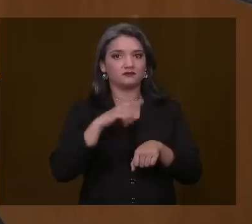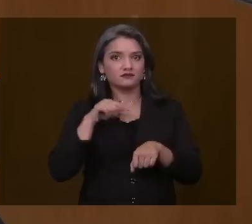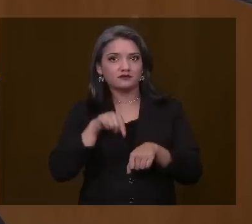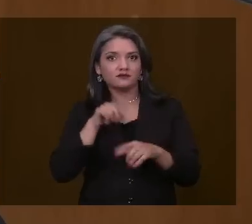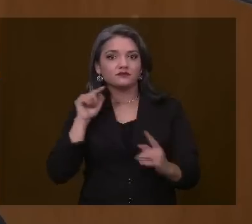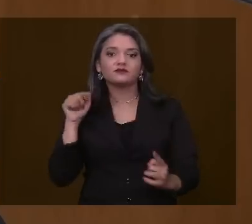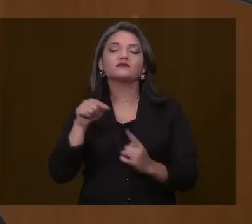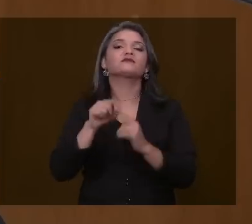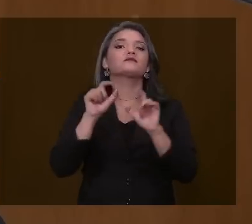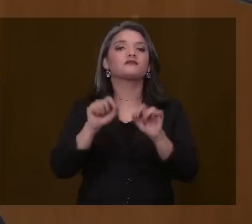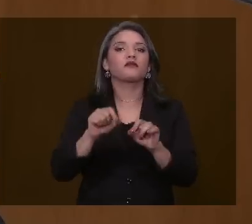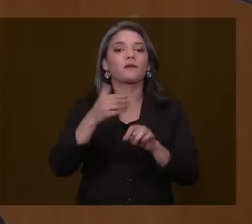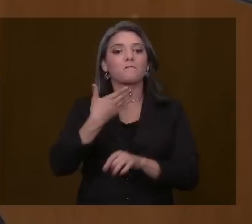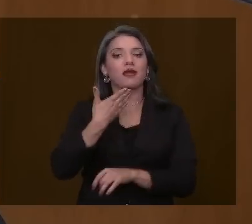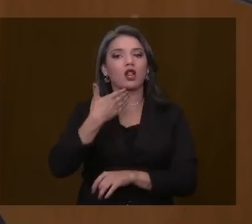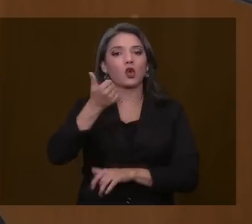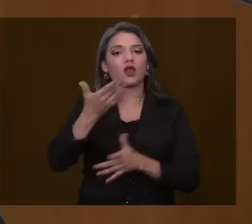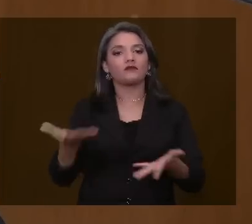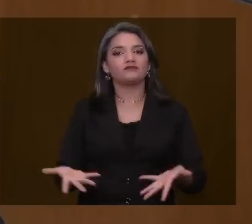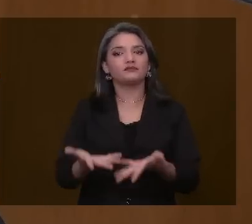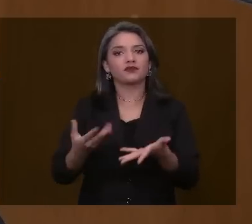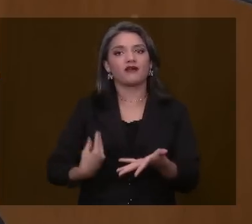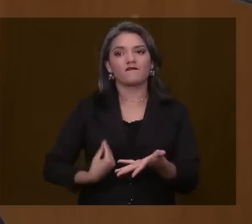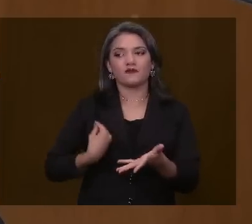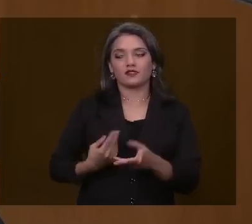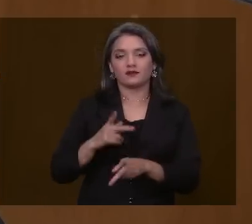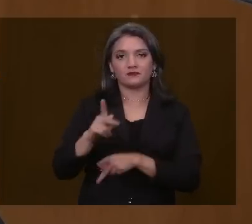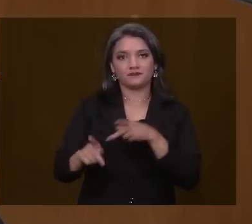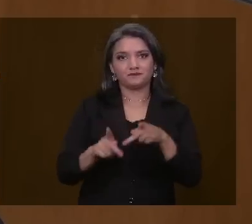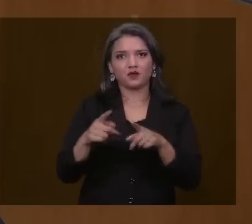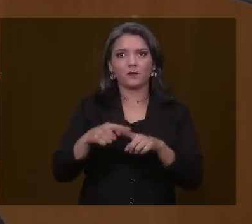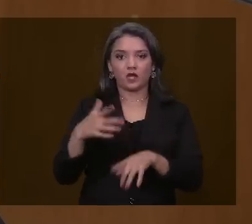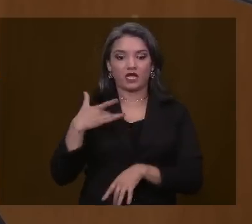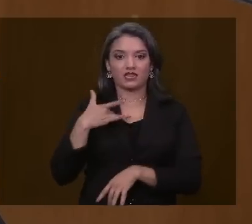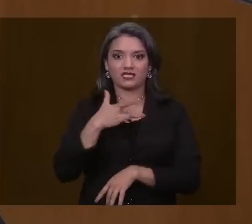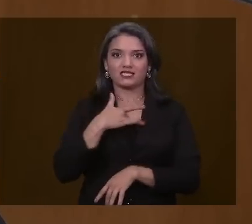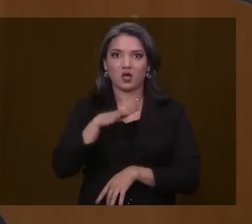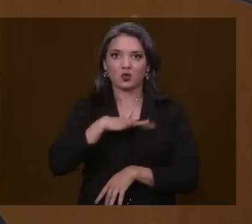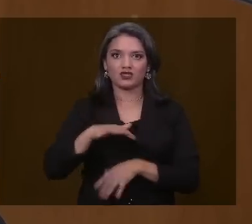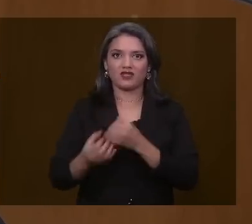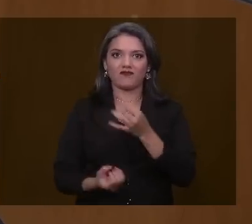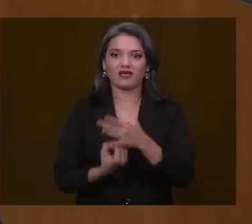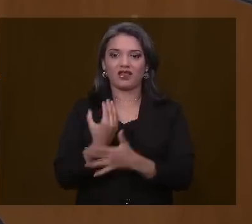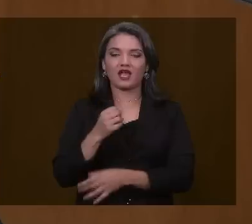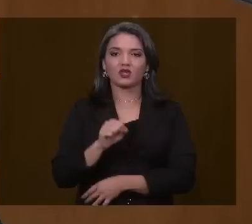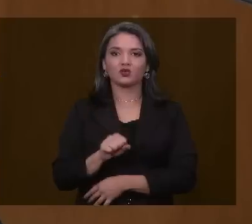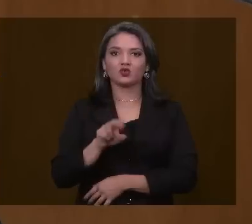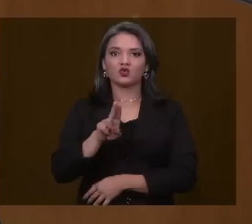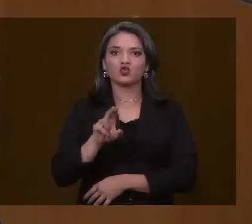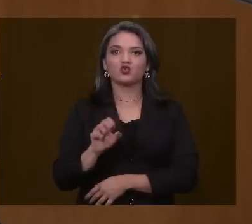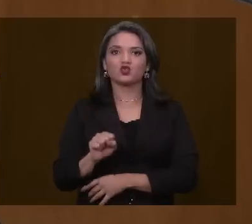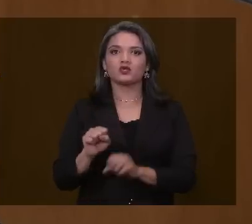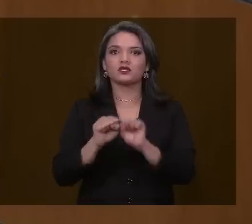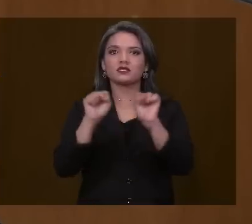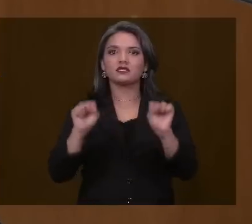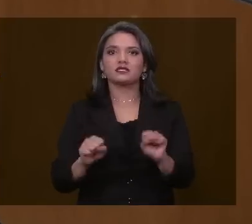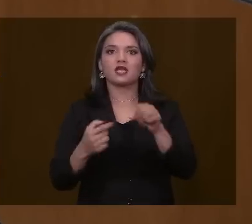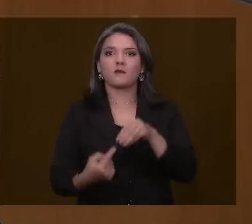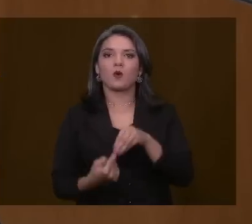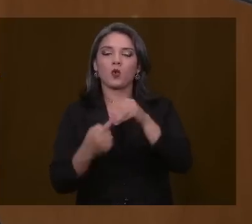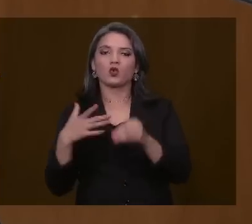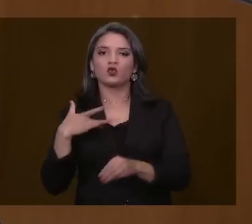população. Na saúde, como todos sabem, foi criado o SUS, Sistema Único de Saúde.